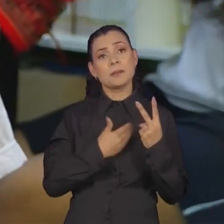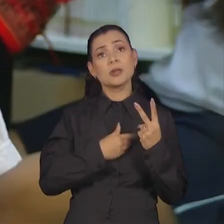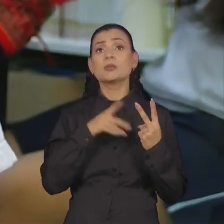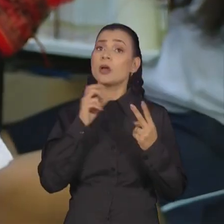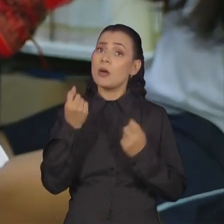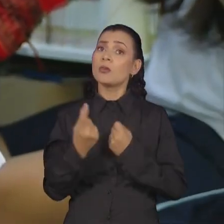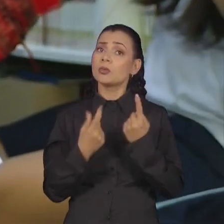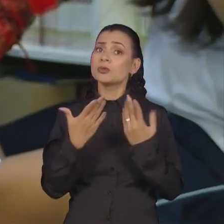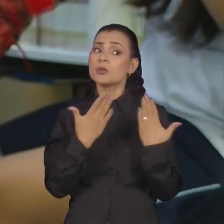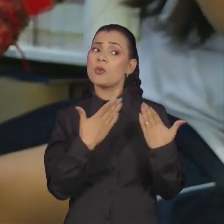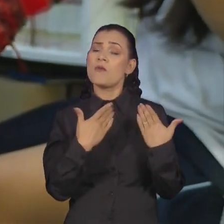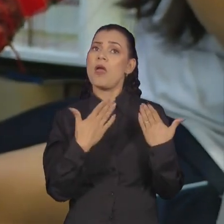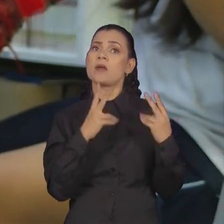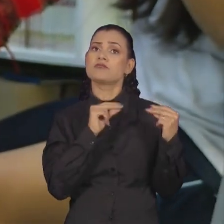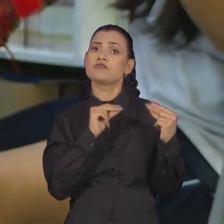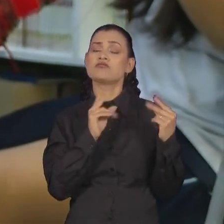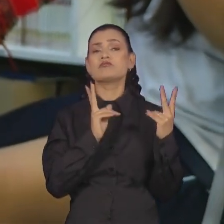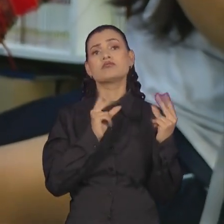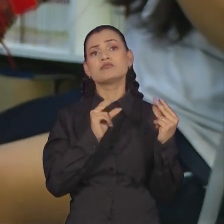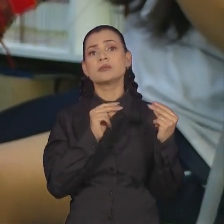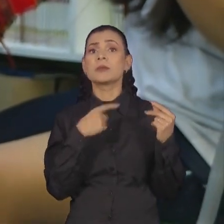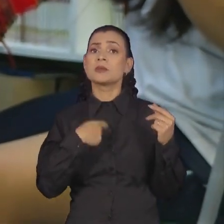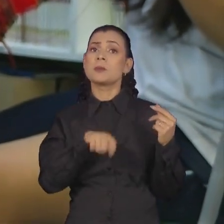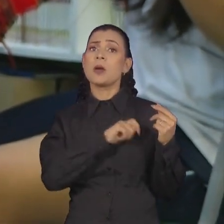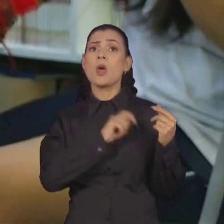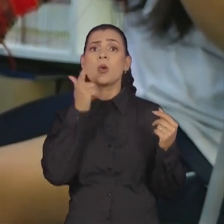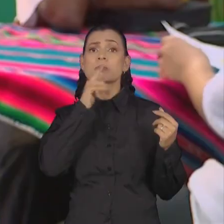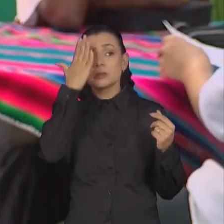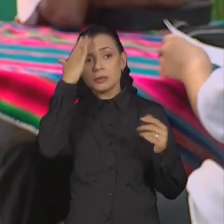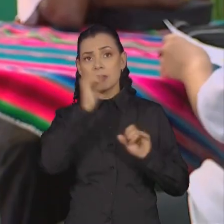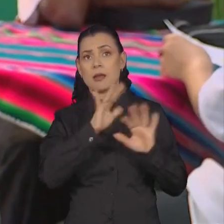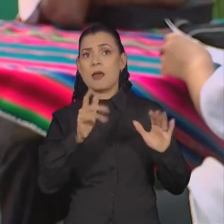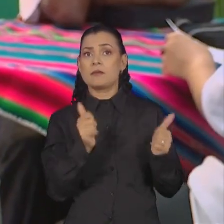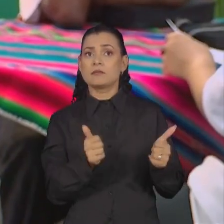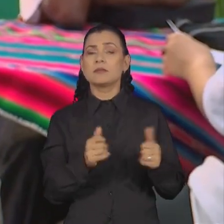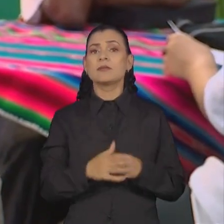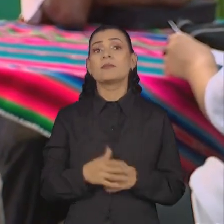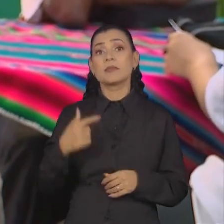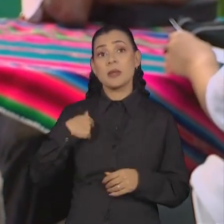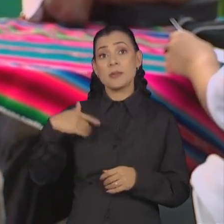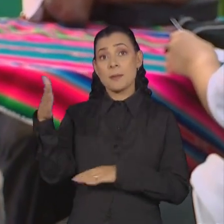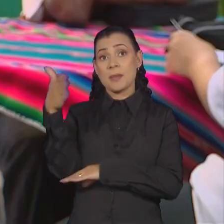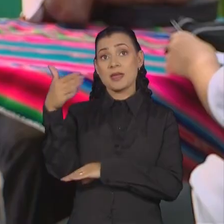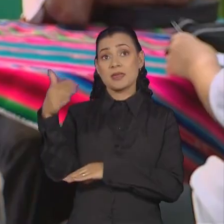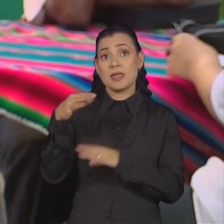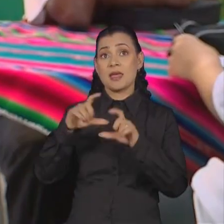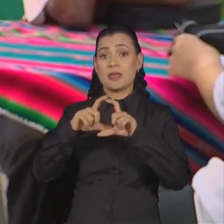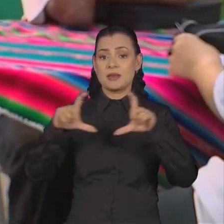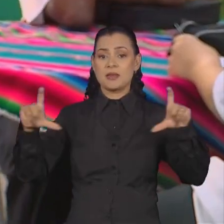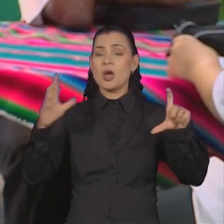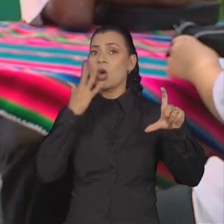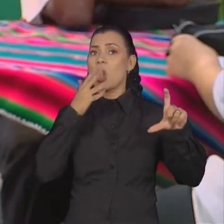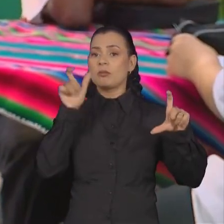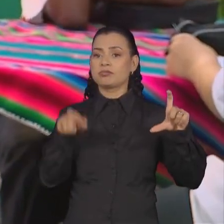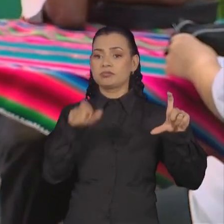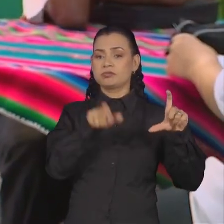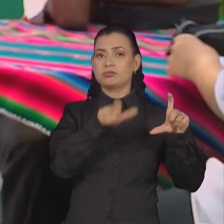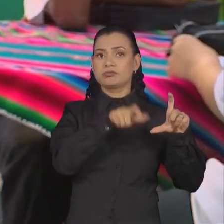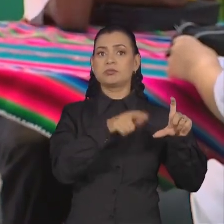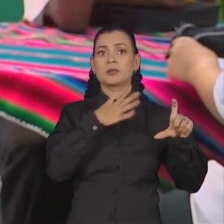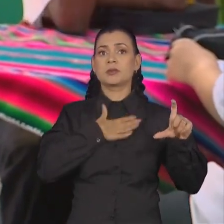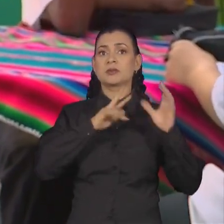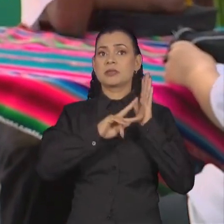eu dialogo com eles, falo com eles e eu consigo entender. Eu fiz a minha bandeira e minhas cores do